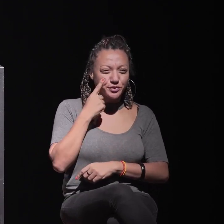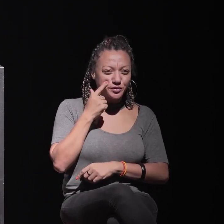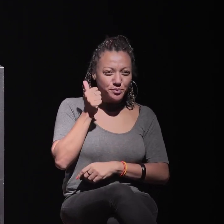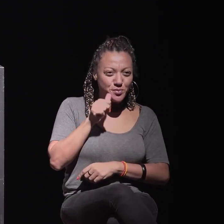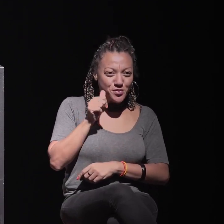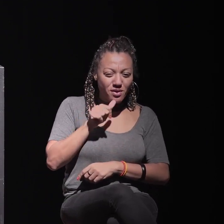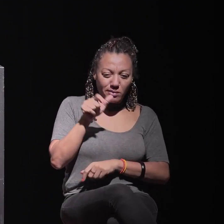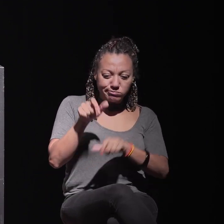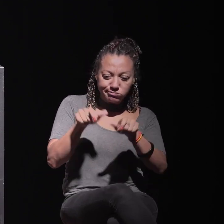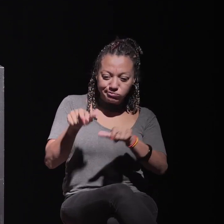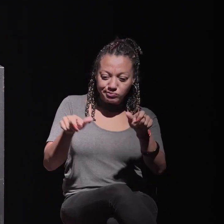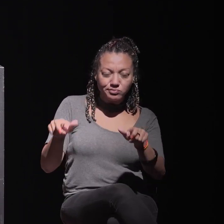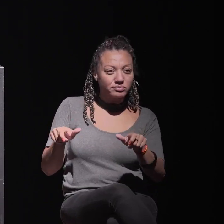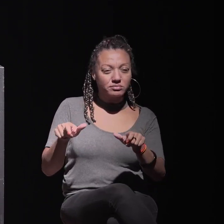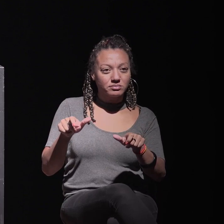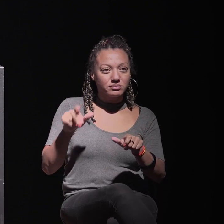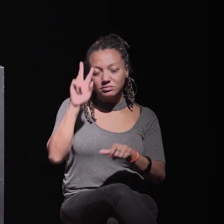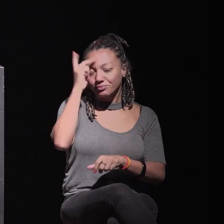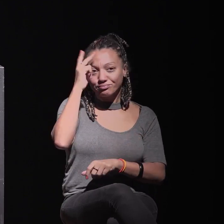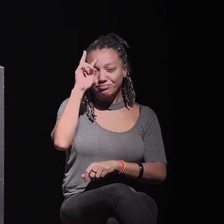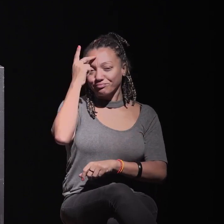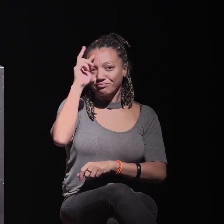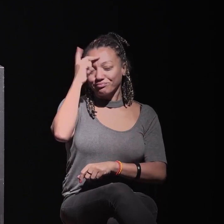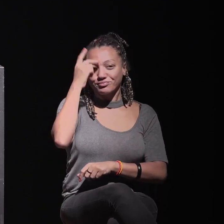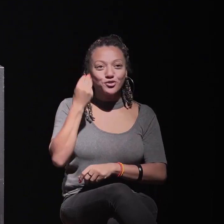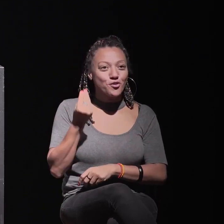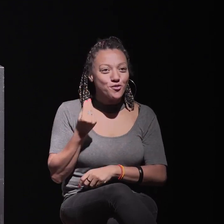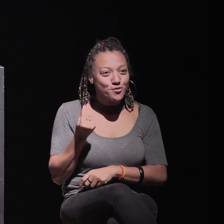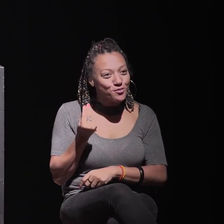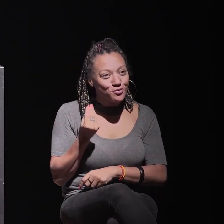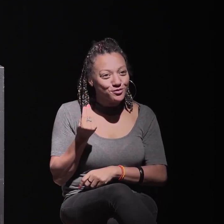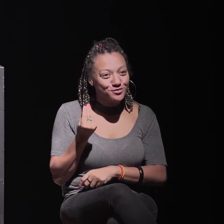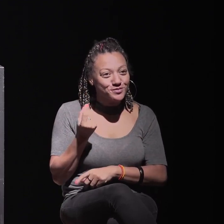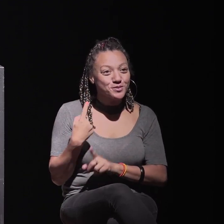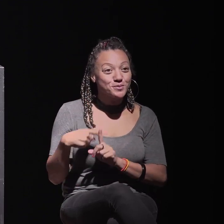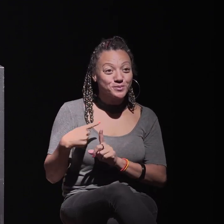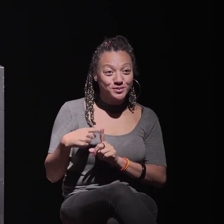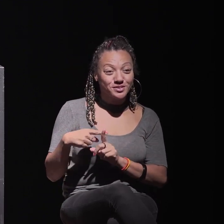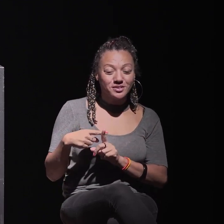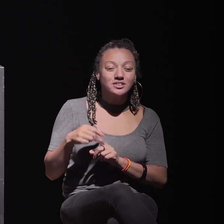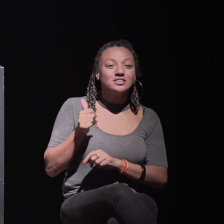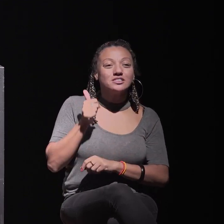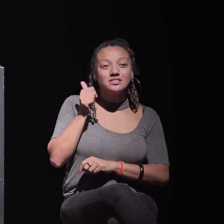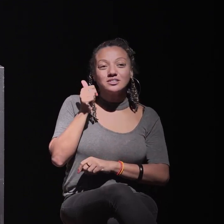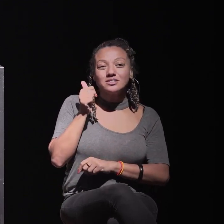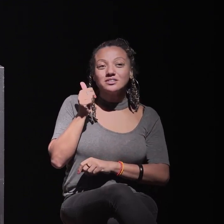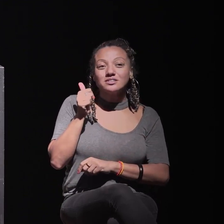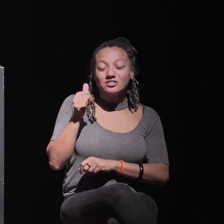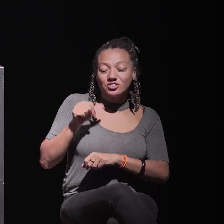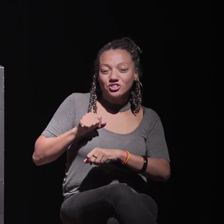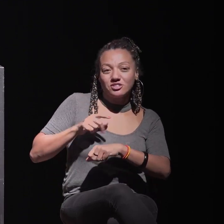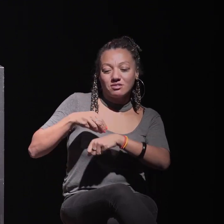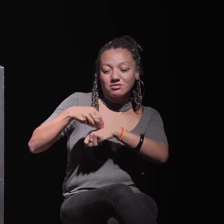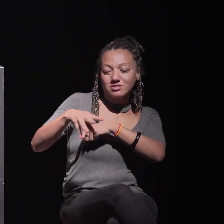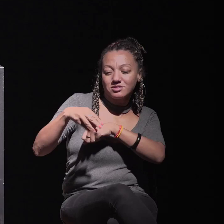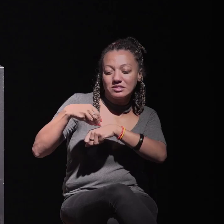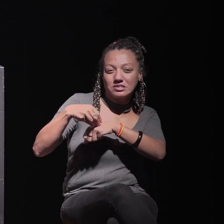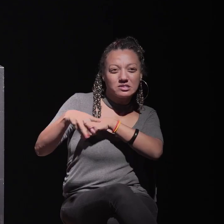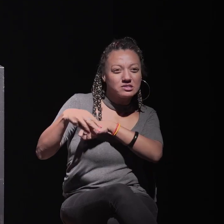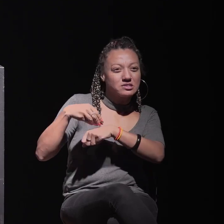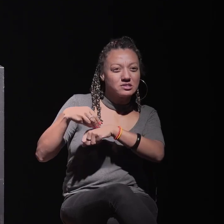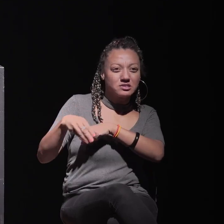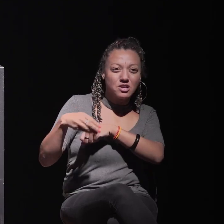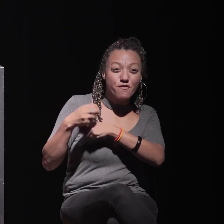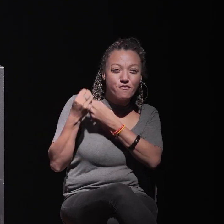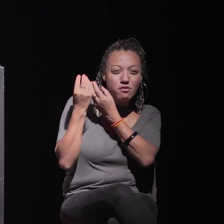mulheres sendo transformadas. Né? Como assim? A partir da formação, que é uma parte importante, que eu acho que nós aqui,